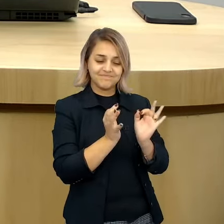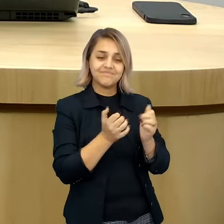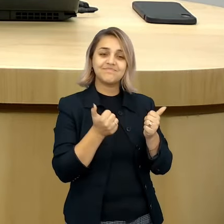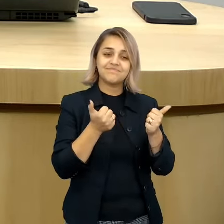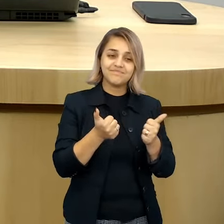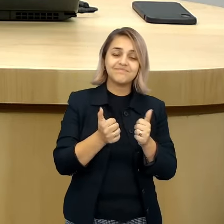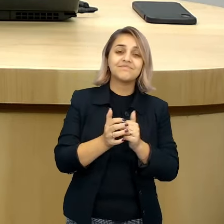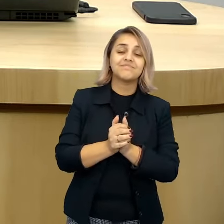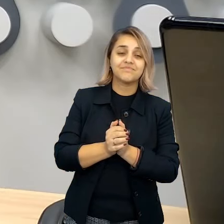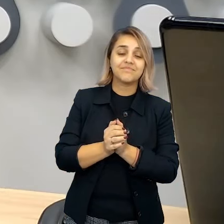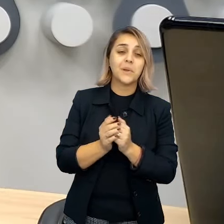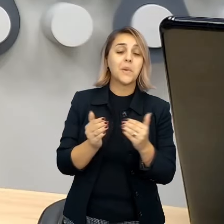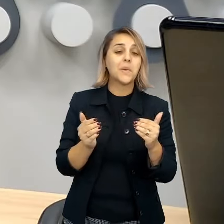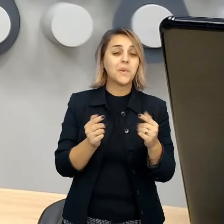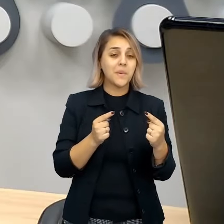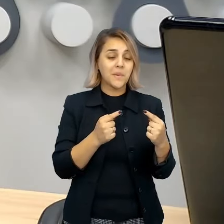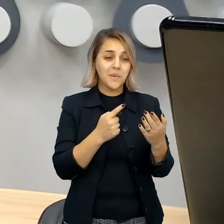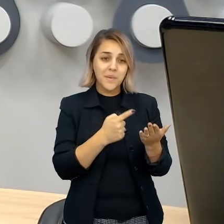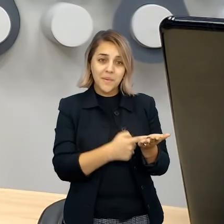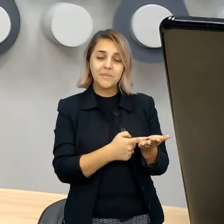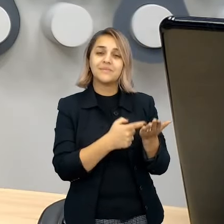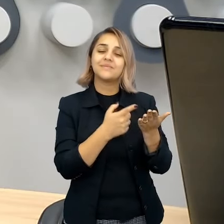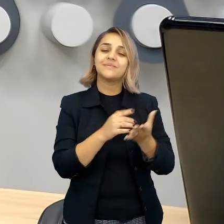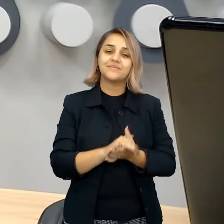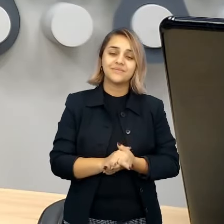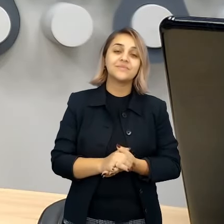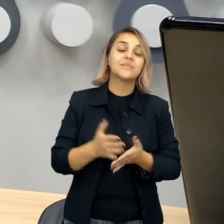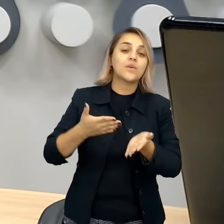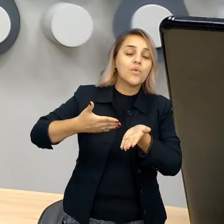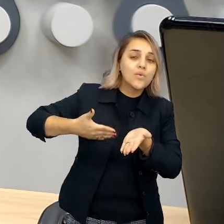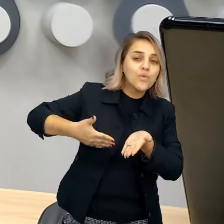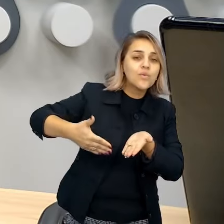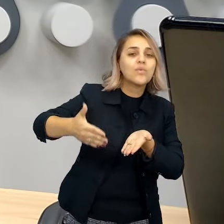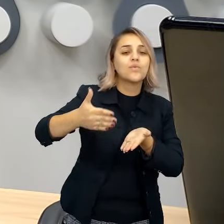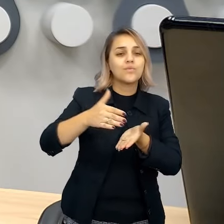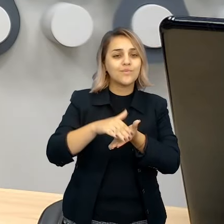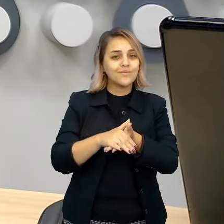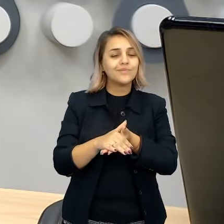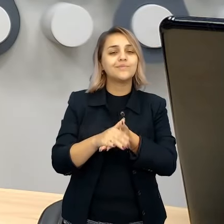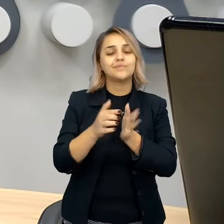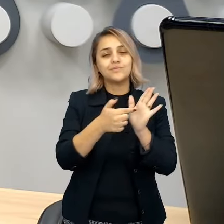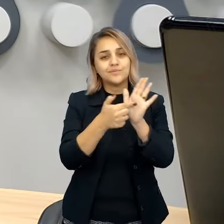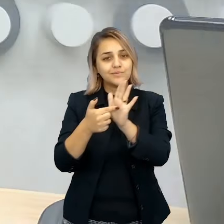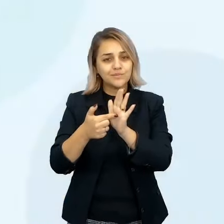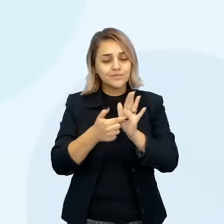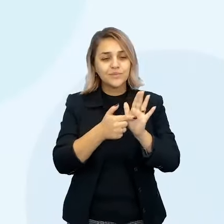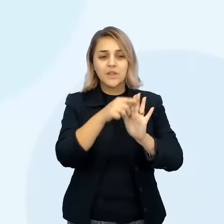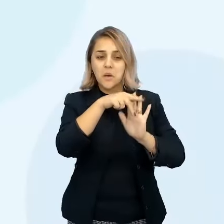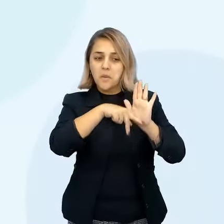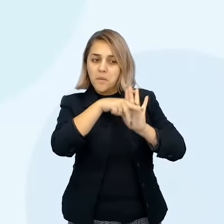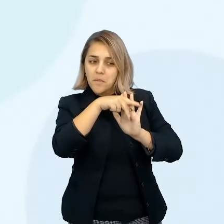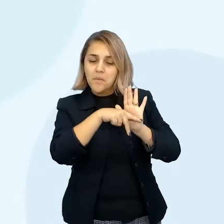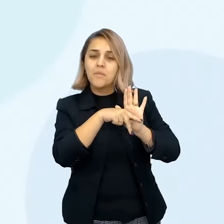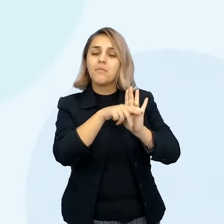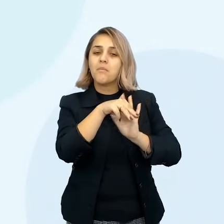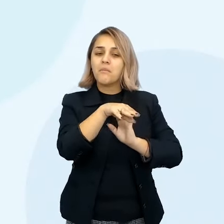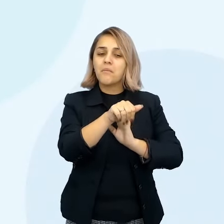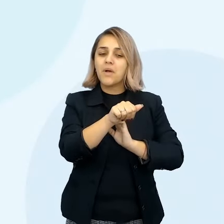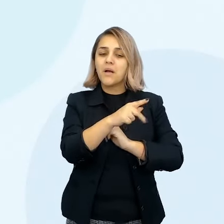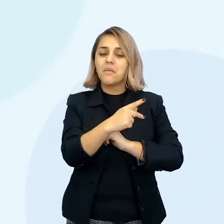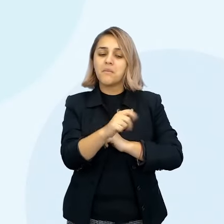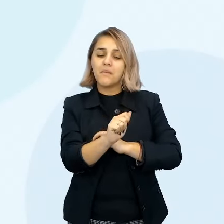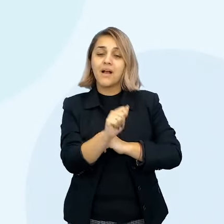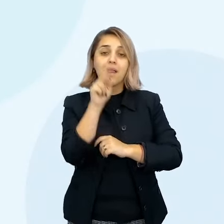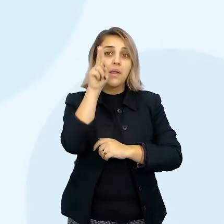Combinado. Vamos prosseguindo aí, né, apresentando o mapa agora, né? Isso, então só relembrando também, pessoal, a